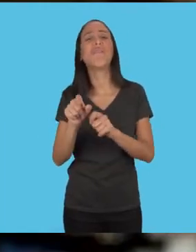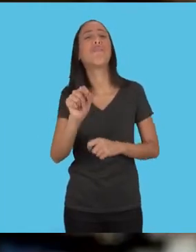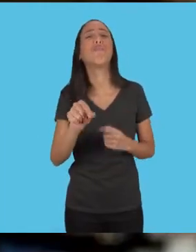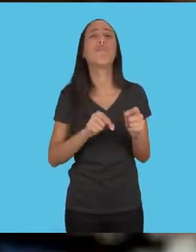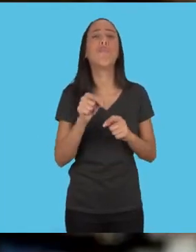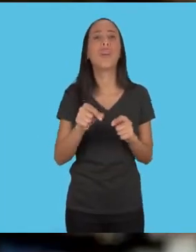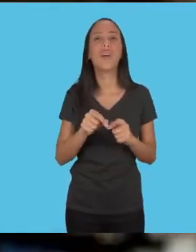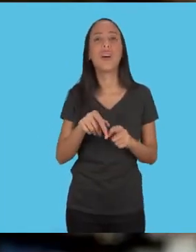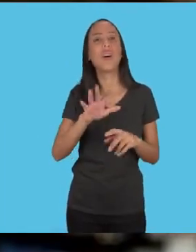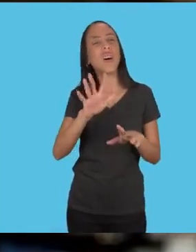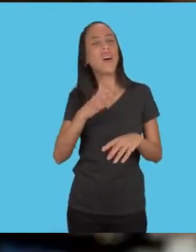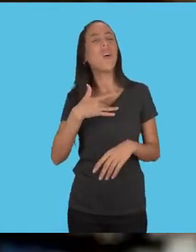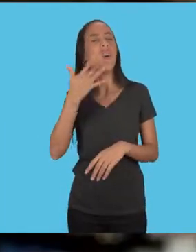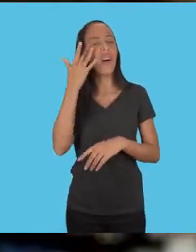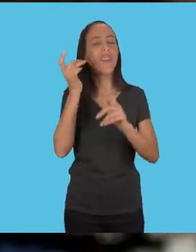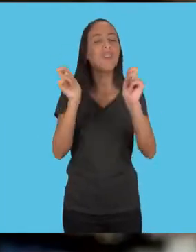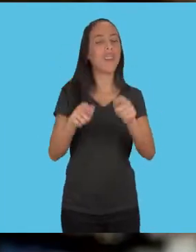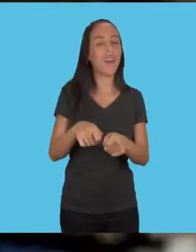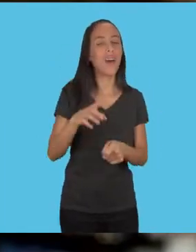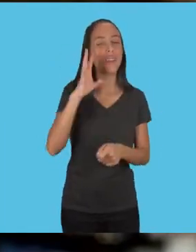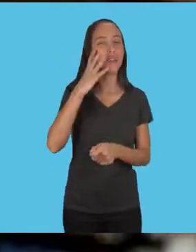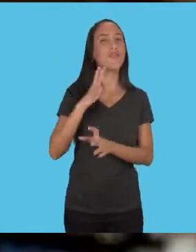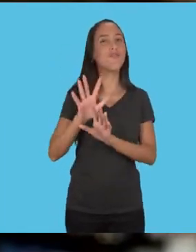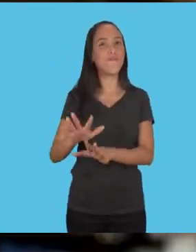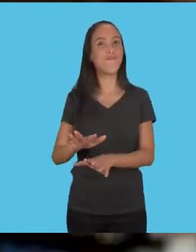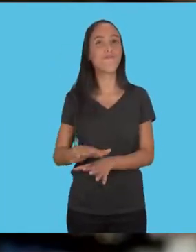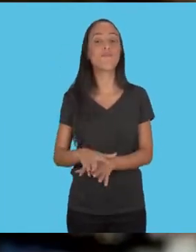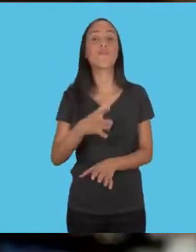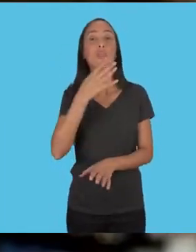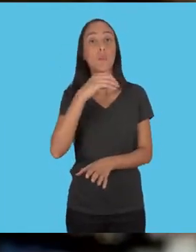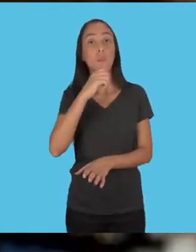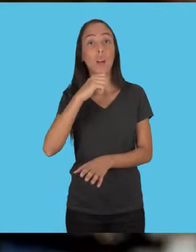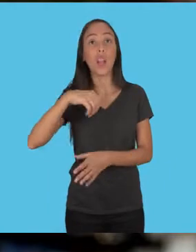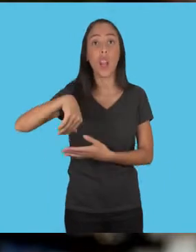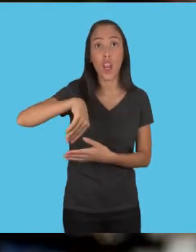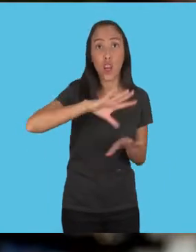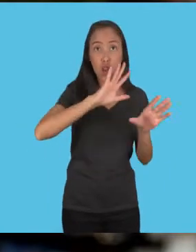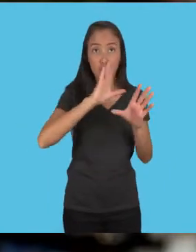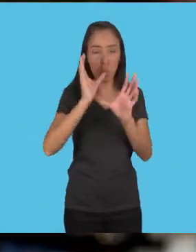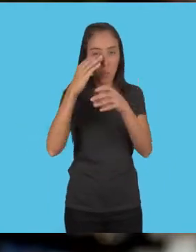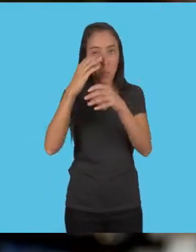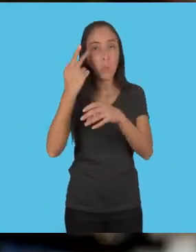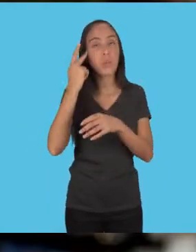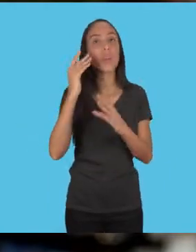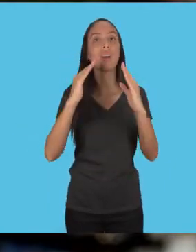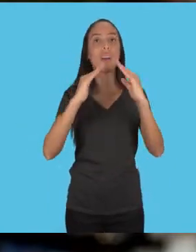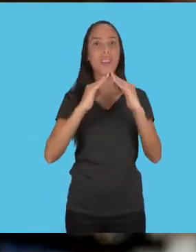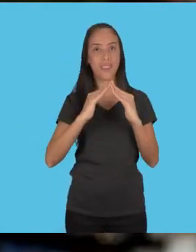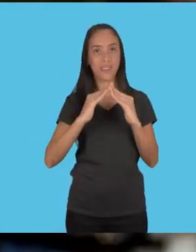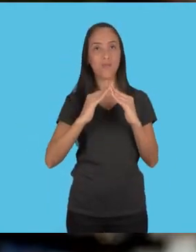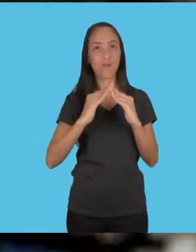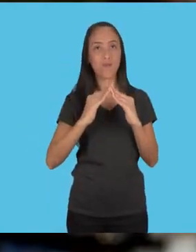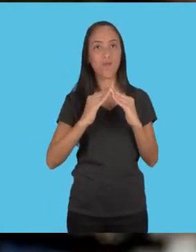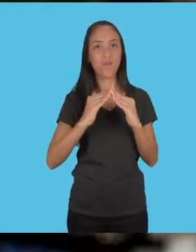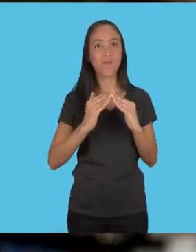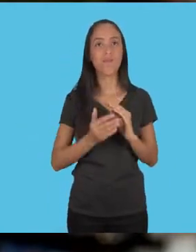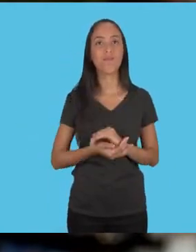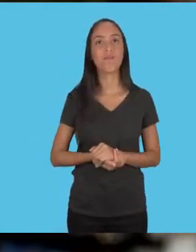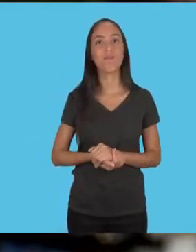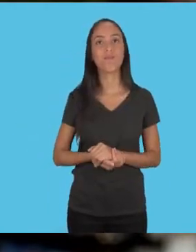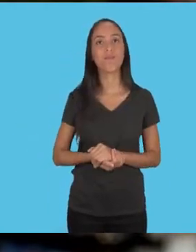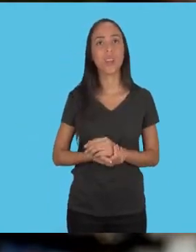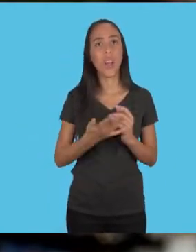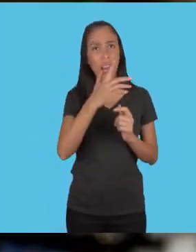disse: eu acho que eu posso dar um jeito nisso aí. Ele levou os microscópios lá para casa. E aí